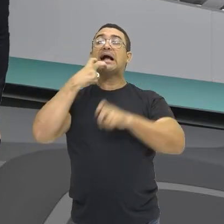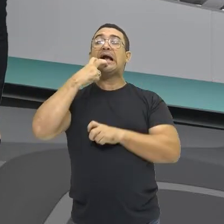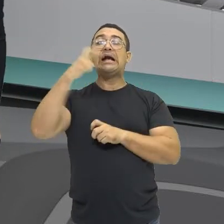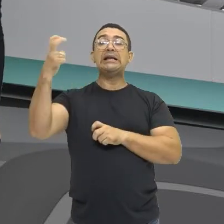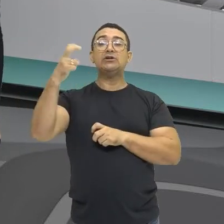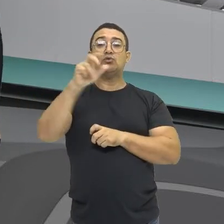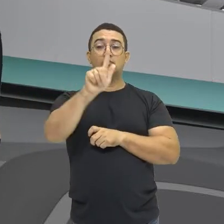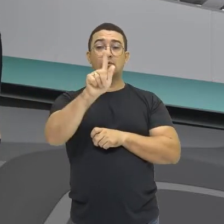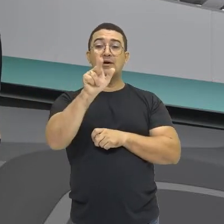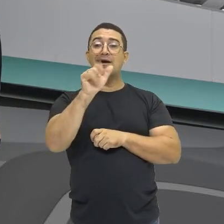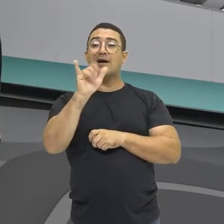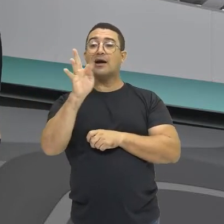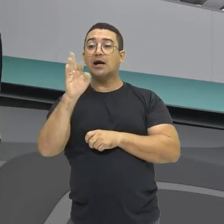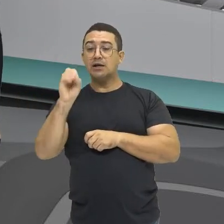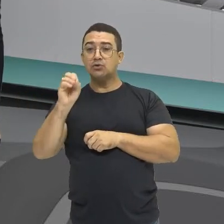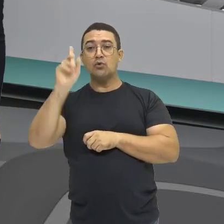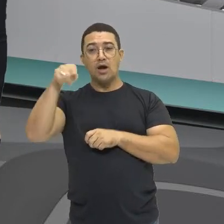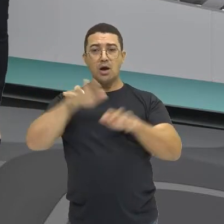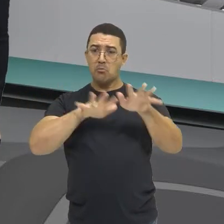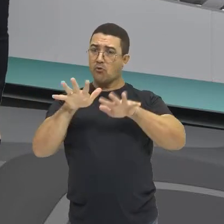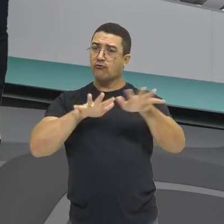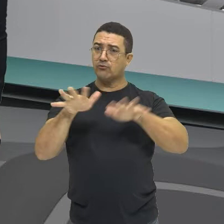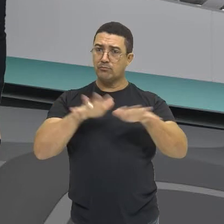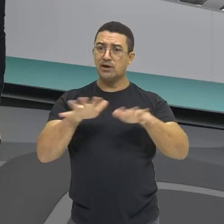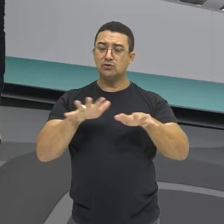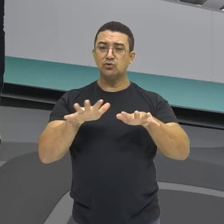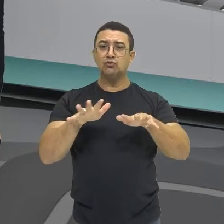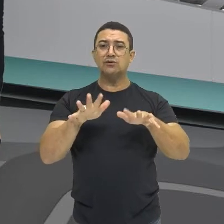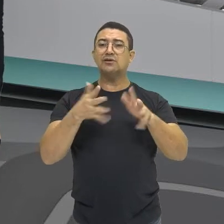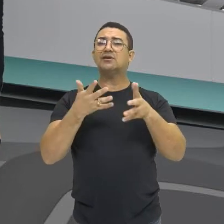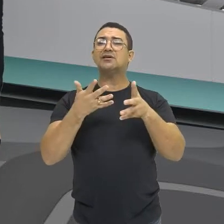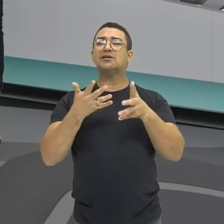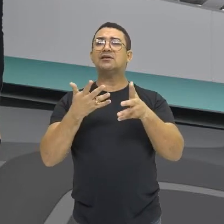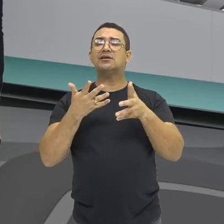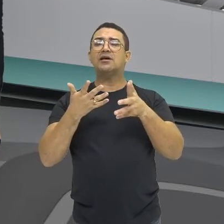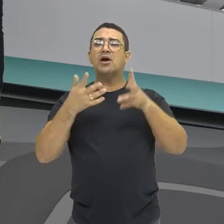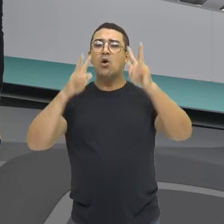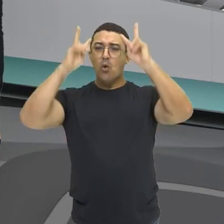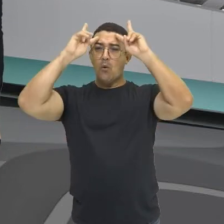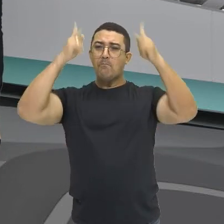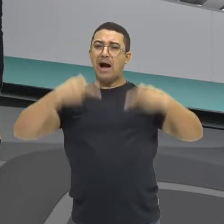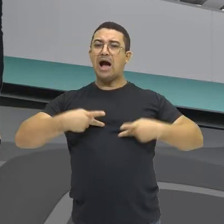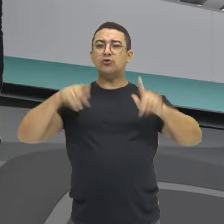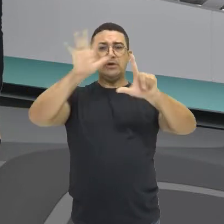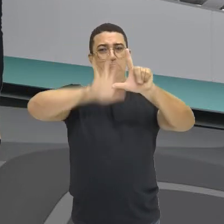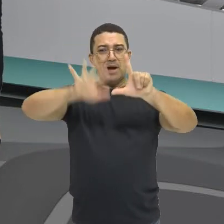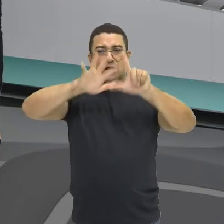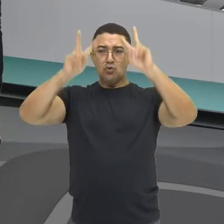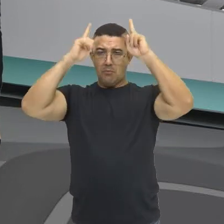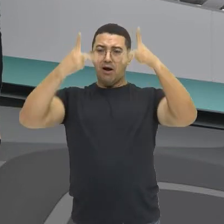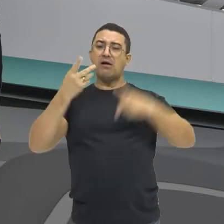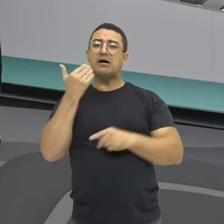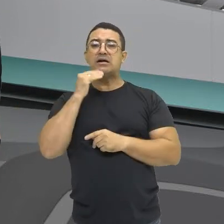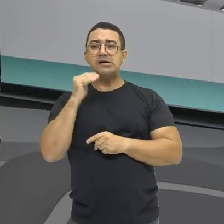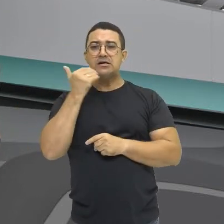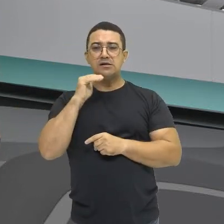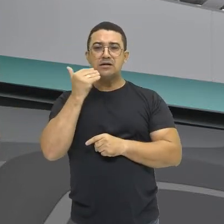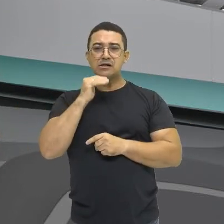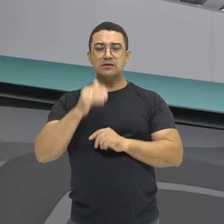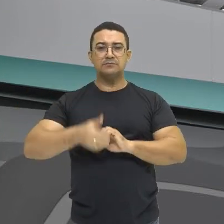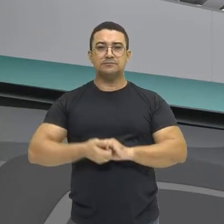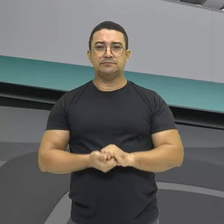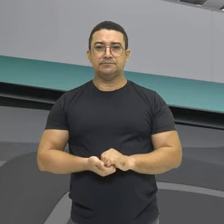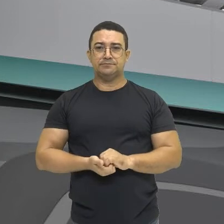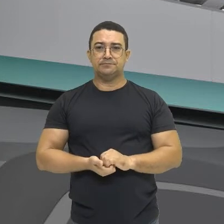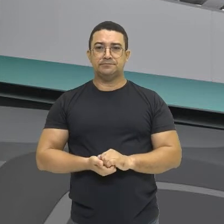esse movimento artístico de vanguarda que deforma a figura humana pela primeira vez, tá bom? Então,